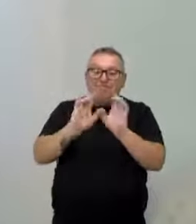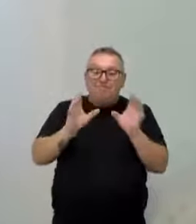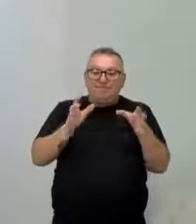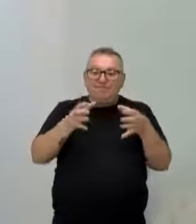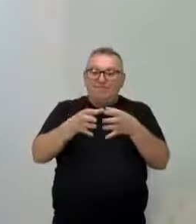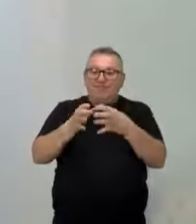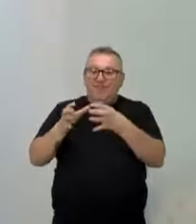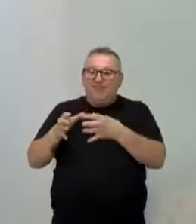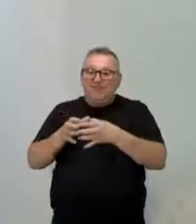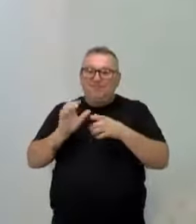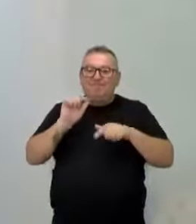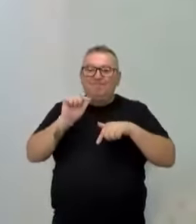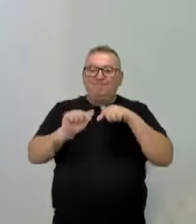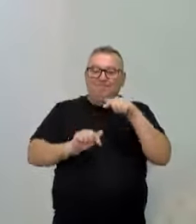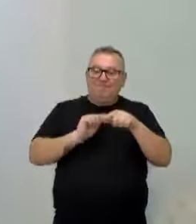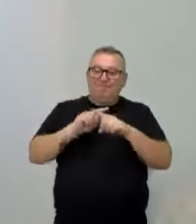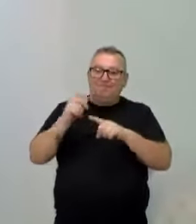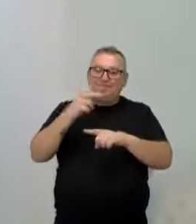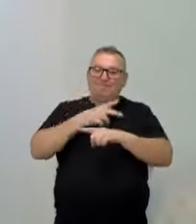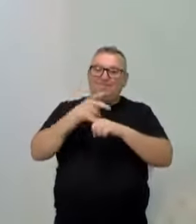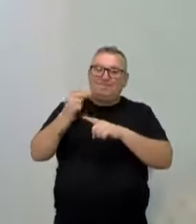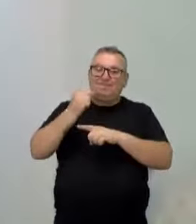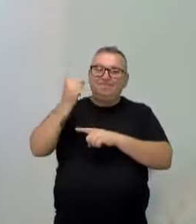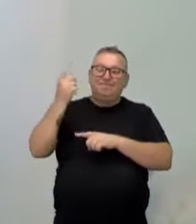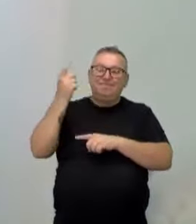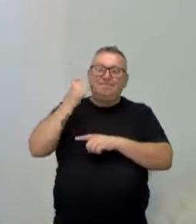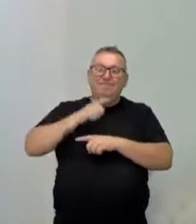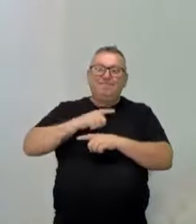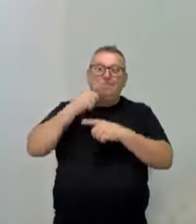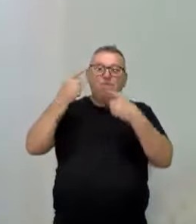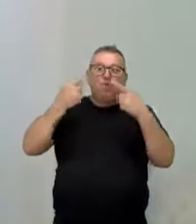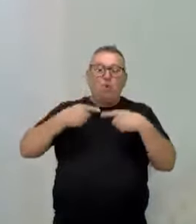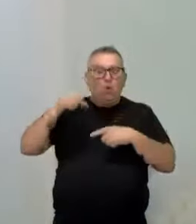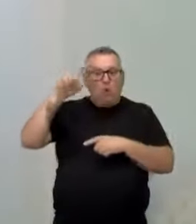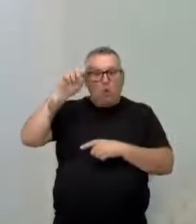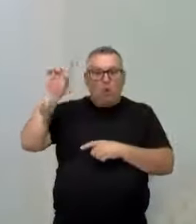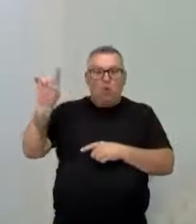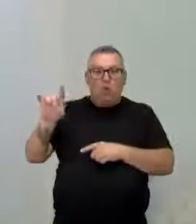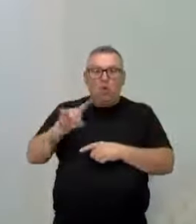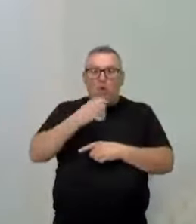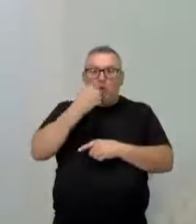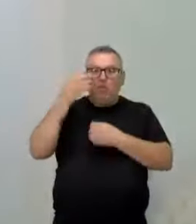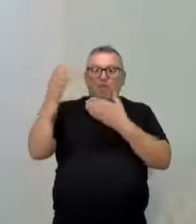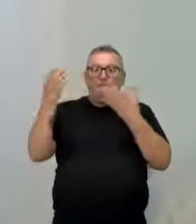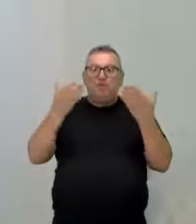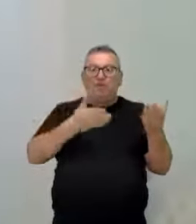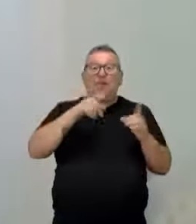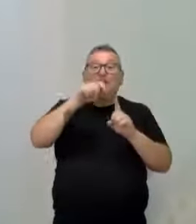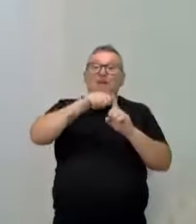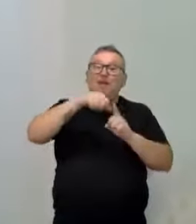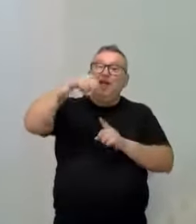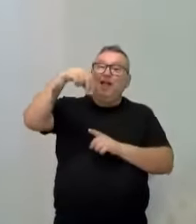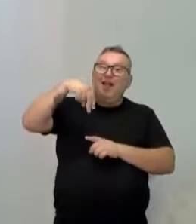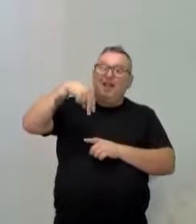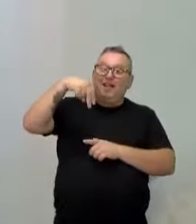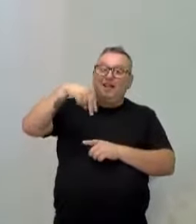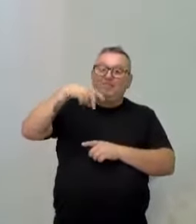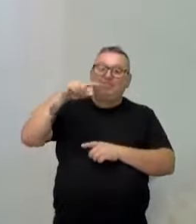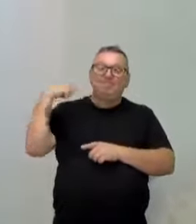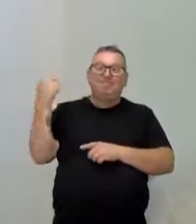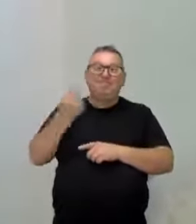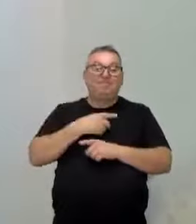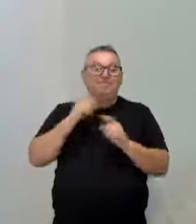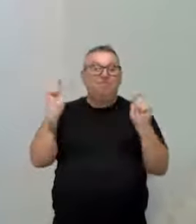equipes, trabalhando para vencer esses desafios todos os dias. Então, bem-vindo novembro, né? Que a gente possa